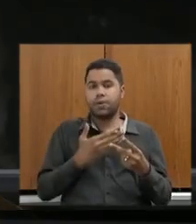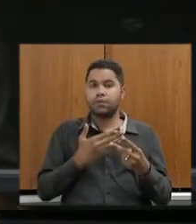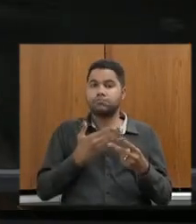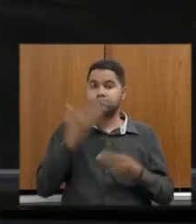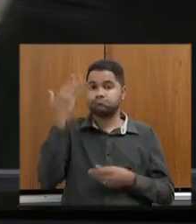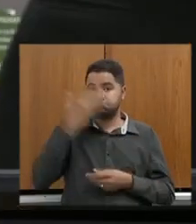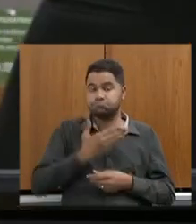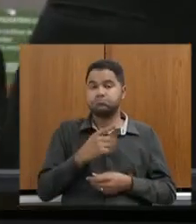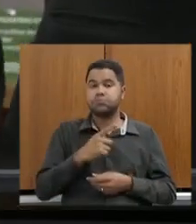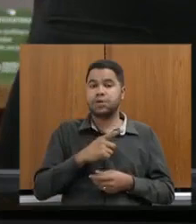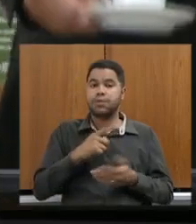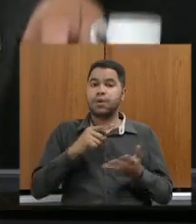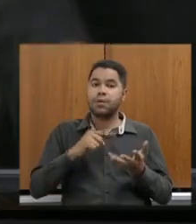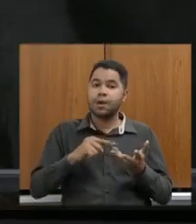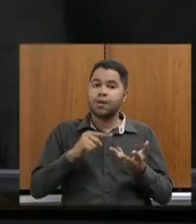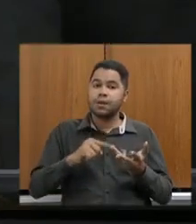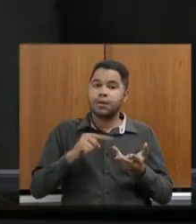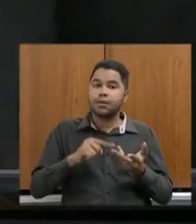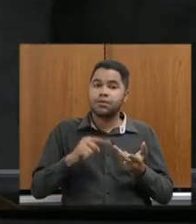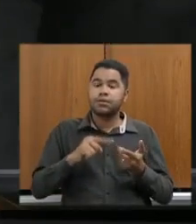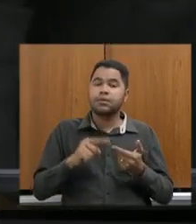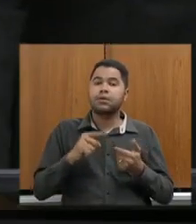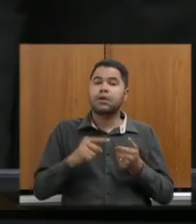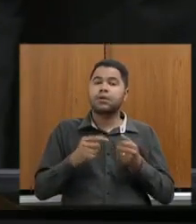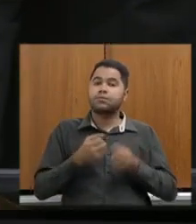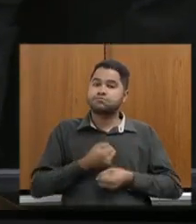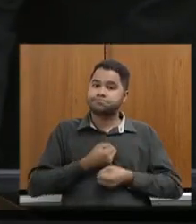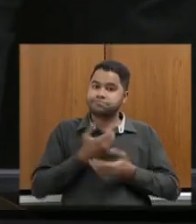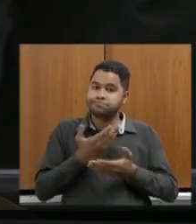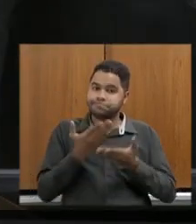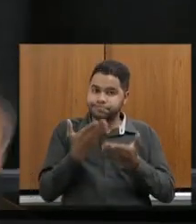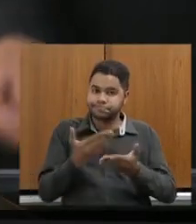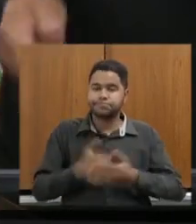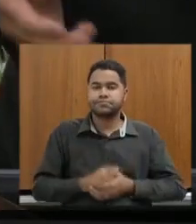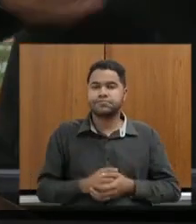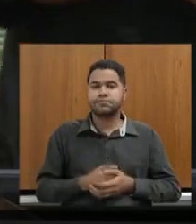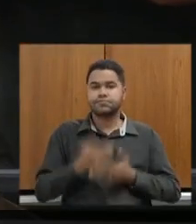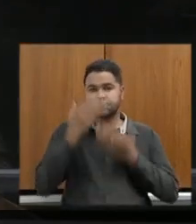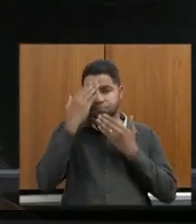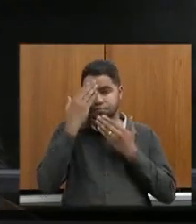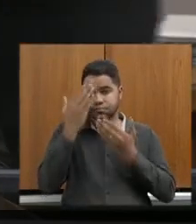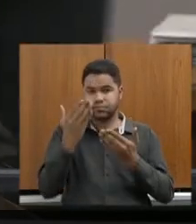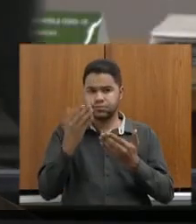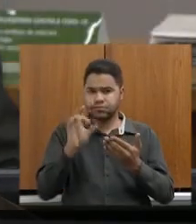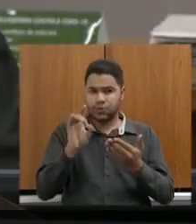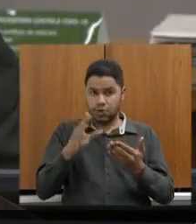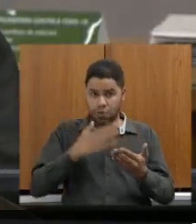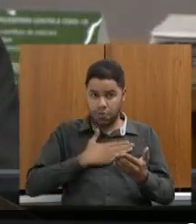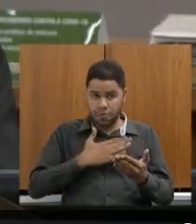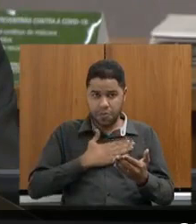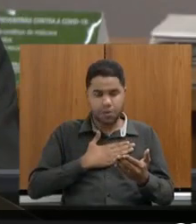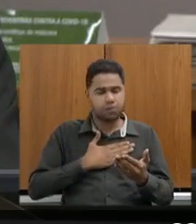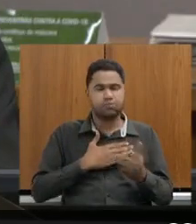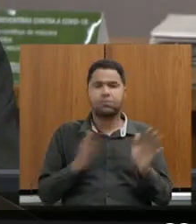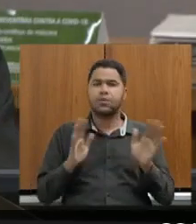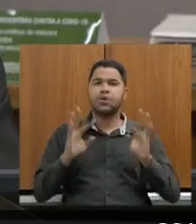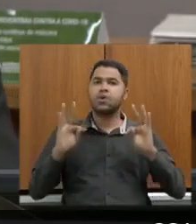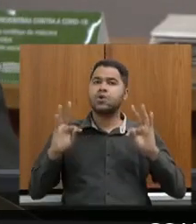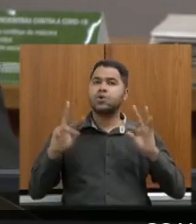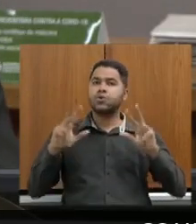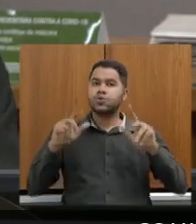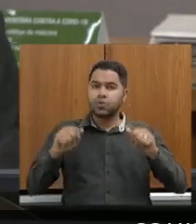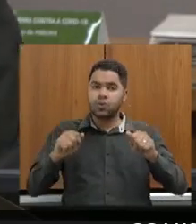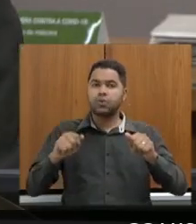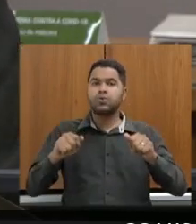comprovações disso quero externar fortemente o agradecimento não apenas meu mas de todos